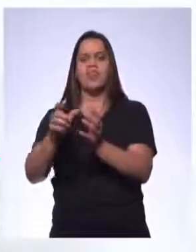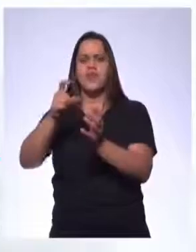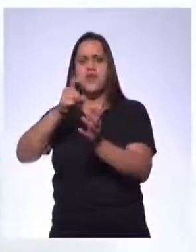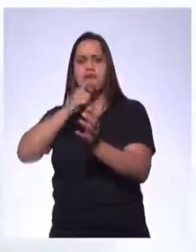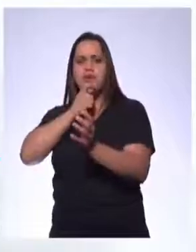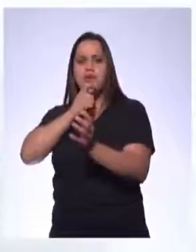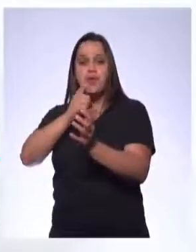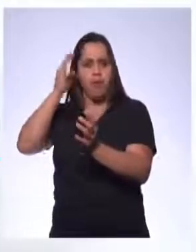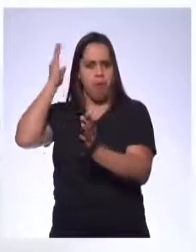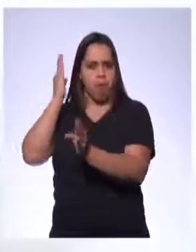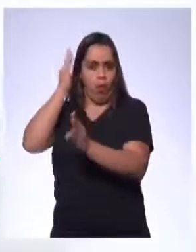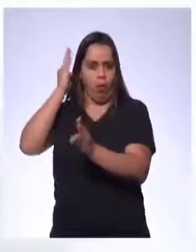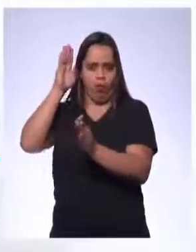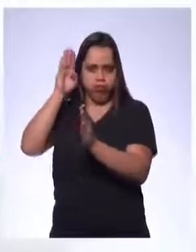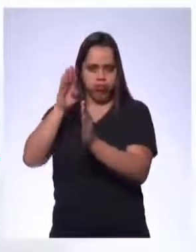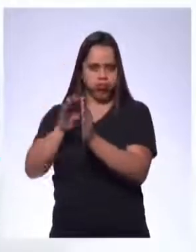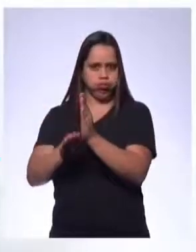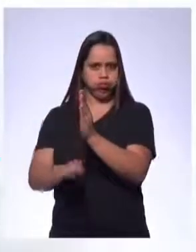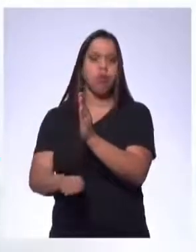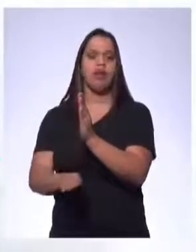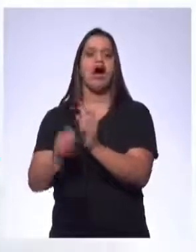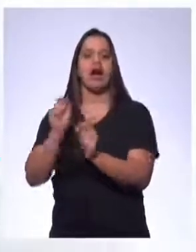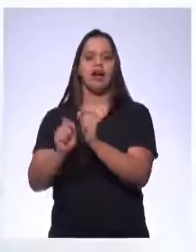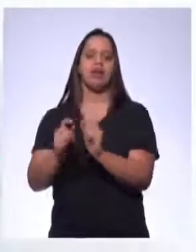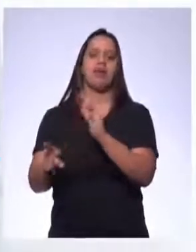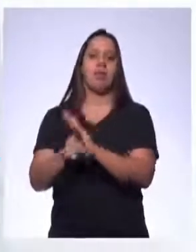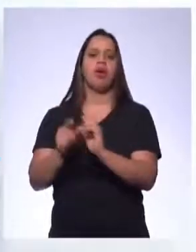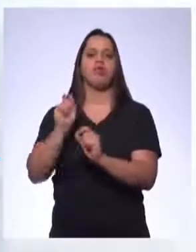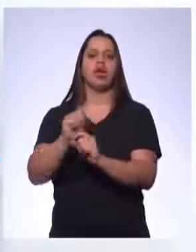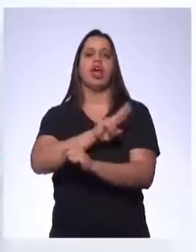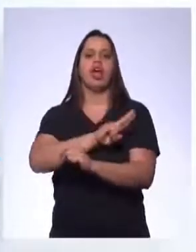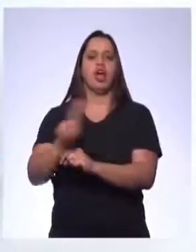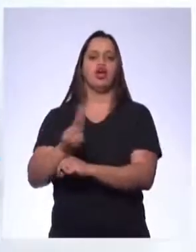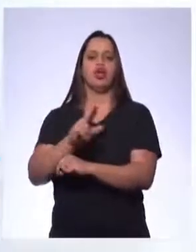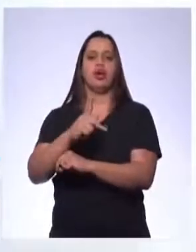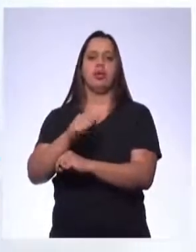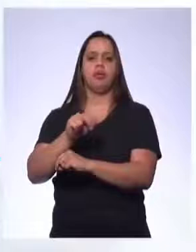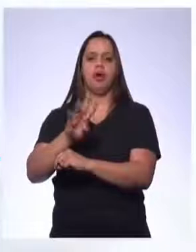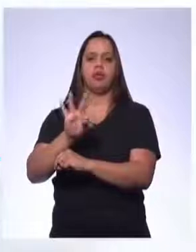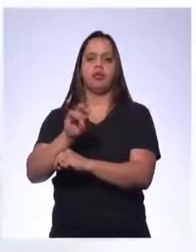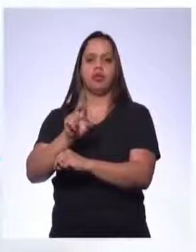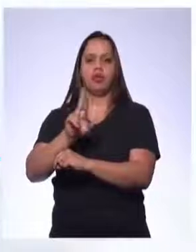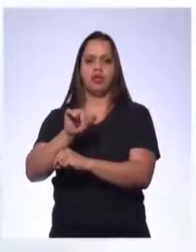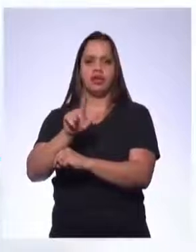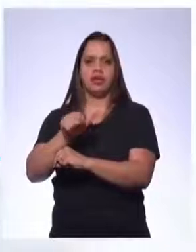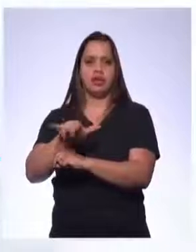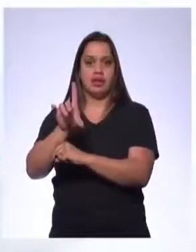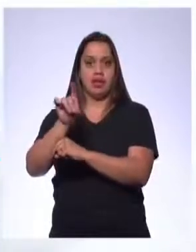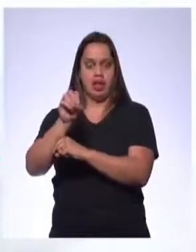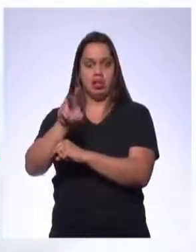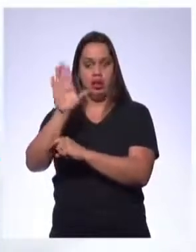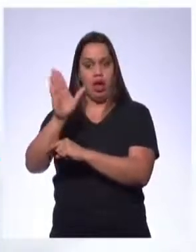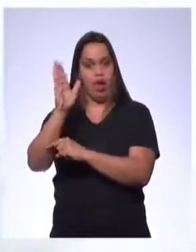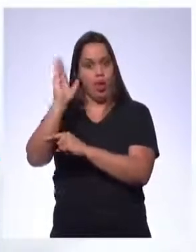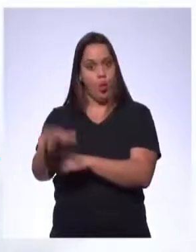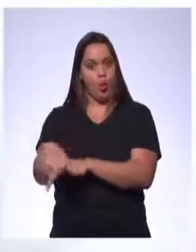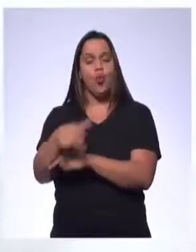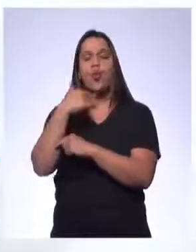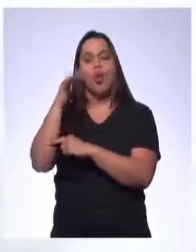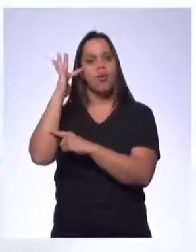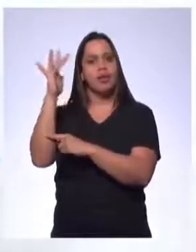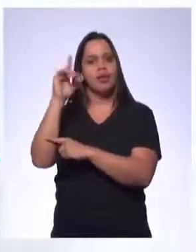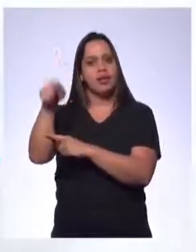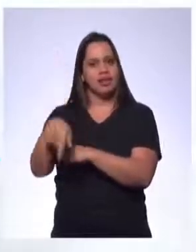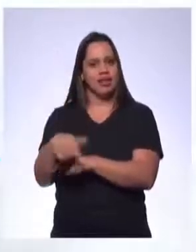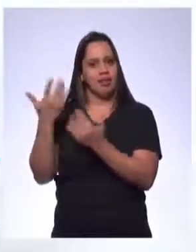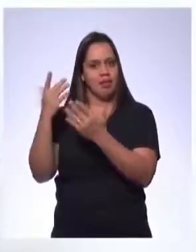um processo chamado pasteurização em homenagem ao Louis Pasteur, que inventou esse processo. Tudo